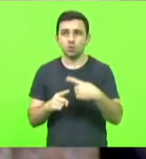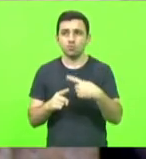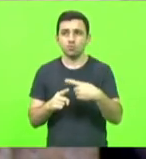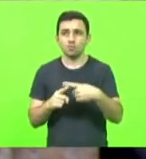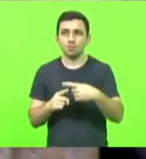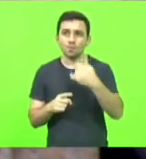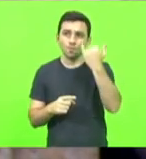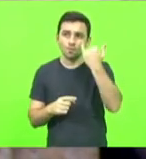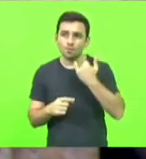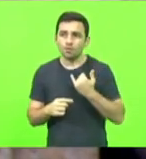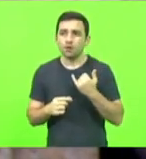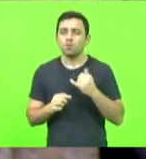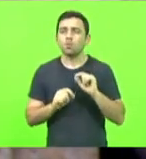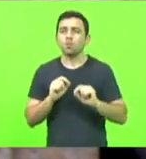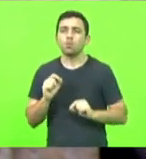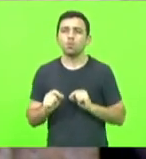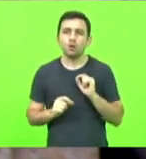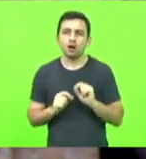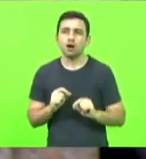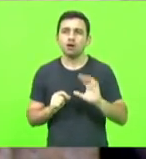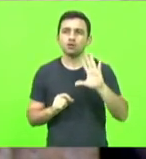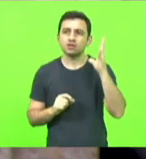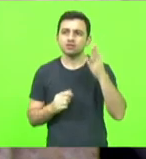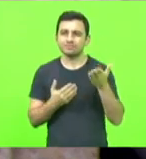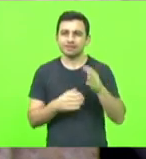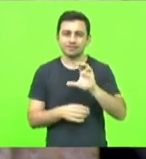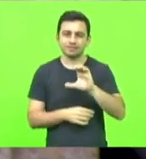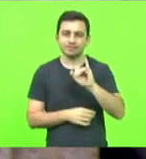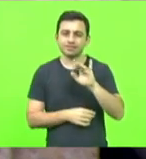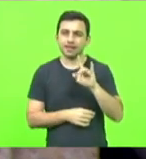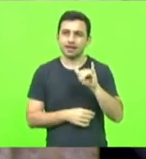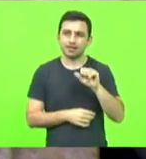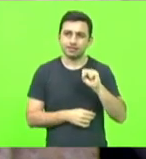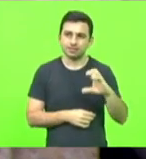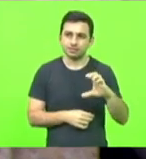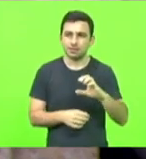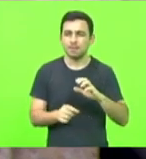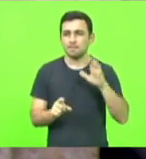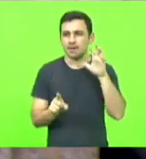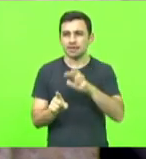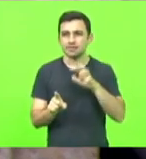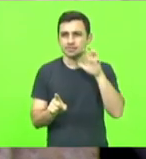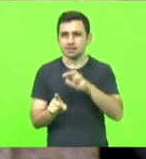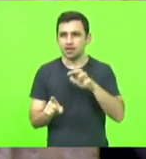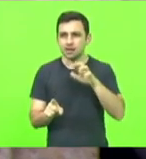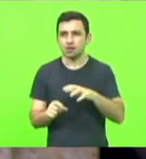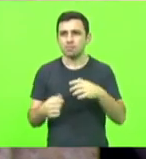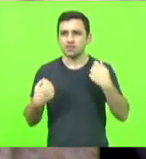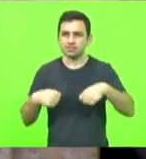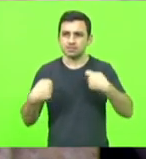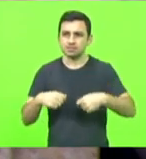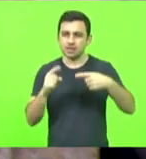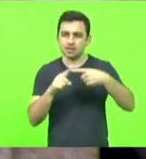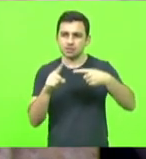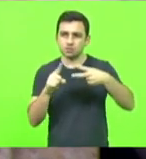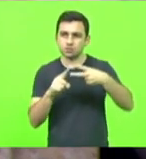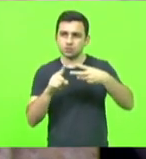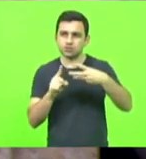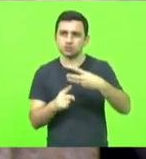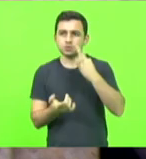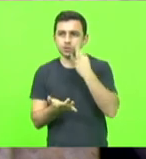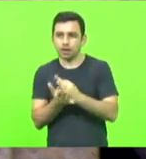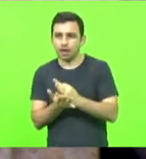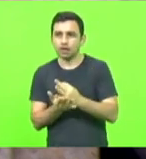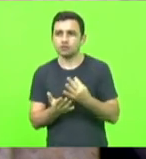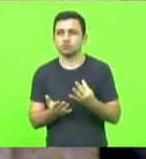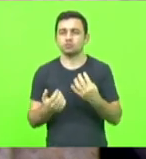é a inanição, poxa, a SIDASC vai ali, infunde uma pressão sobre esses camaradas, é brinco disso, é taxa daquilo,